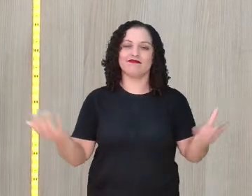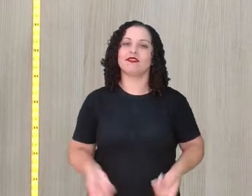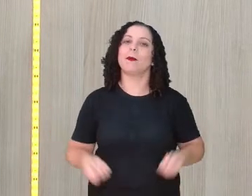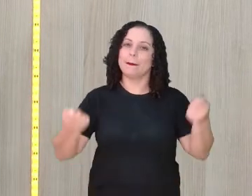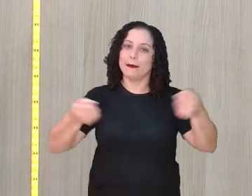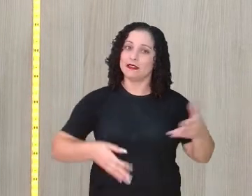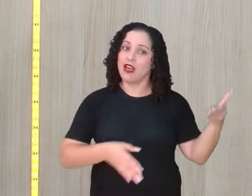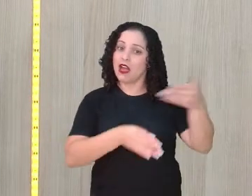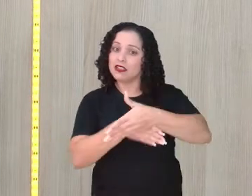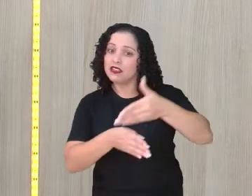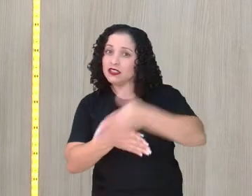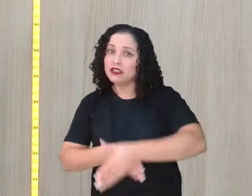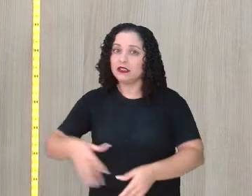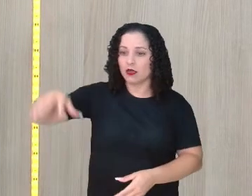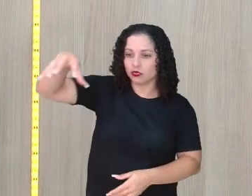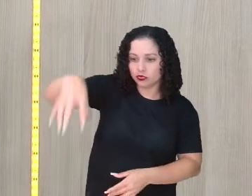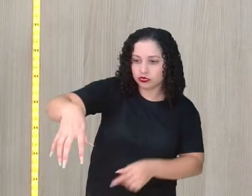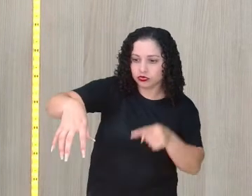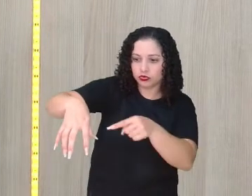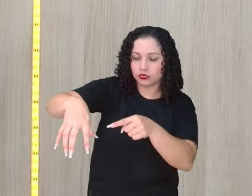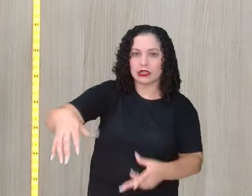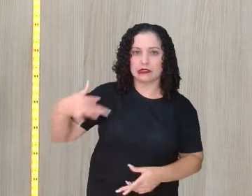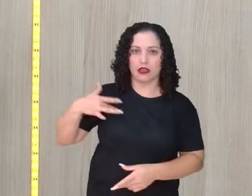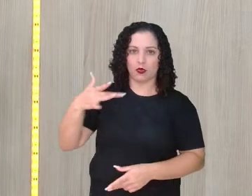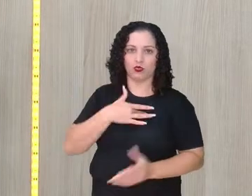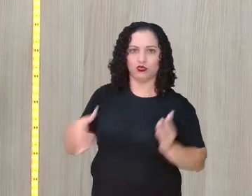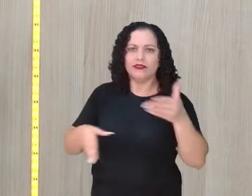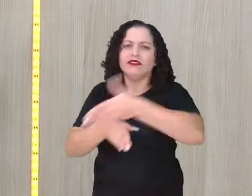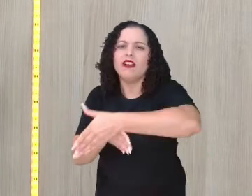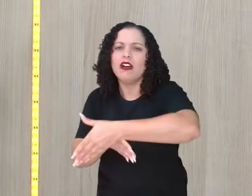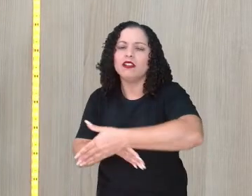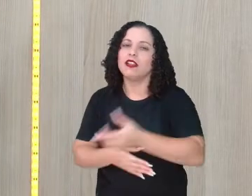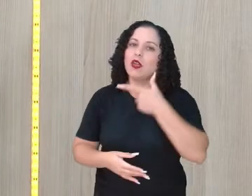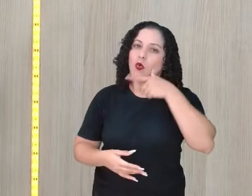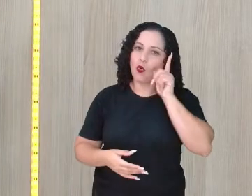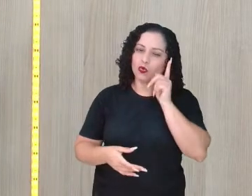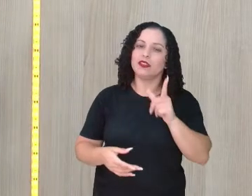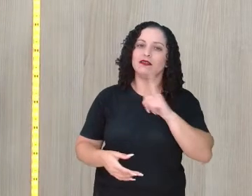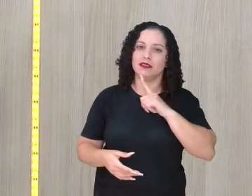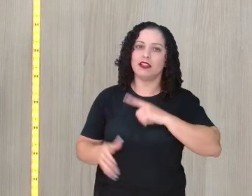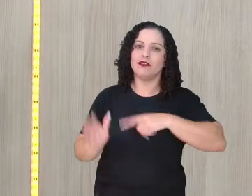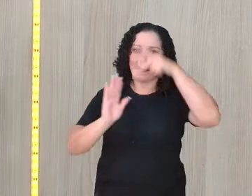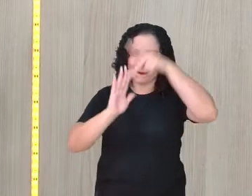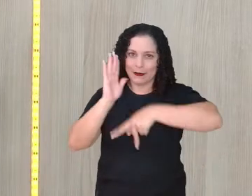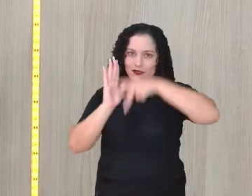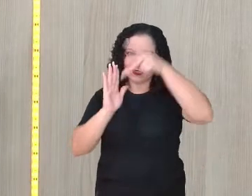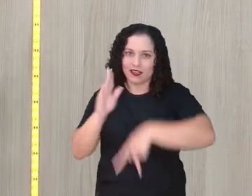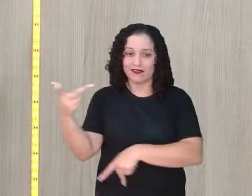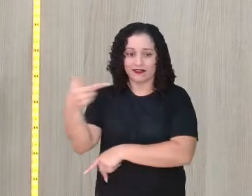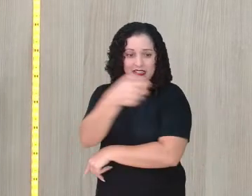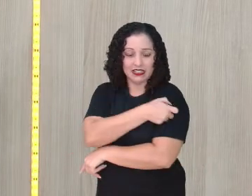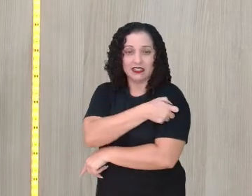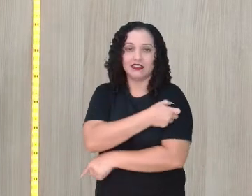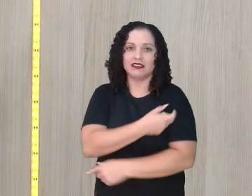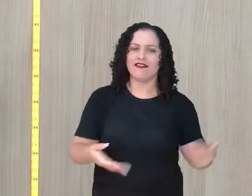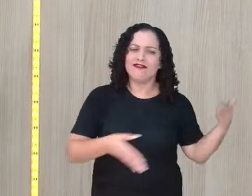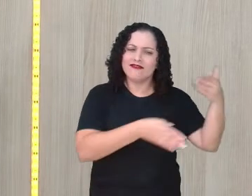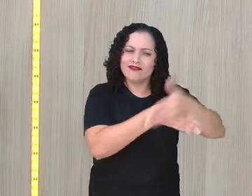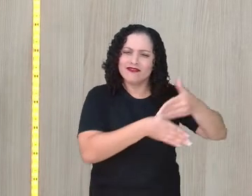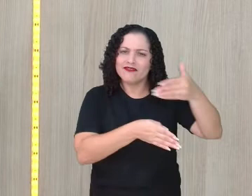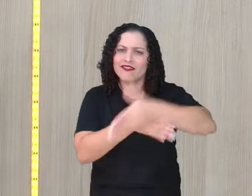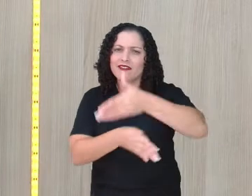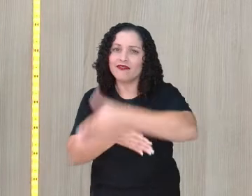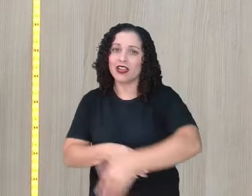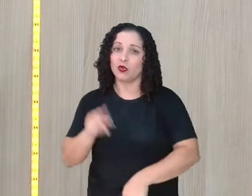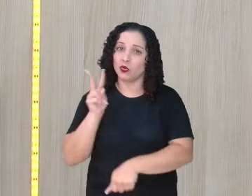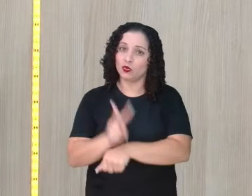os postos, olha, nós vimos que está ampliando. Ontem teve uma campanha grande, né, em vários pontos e agora já está ampliando. Então, vamos vacinar, vamos